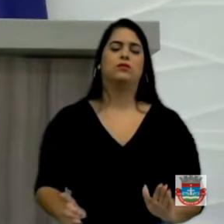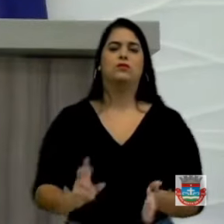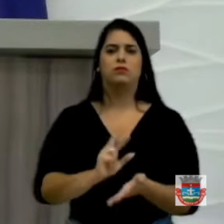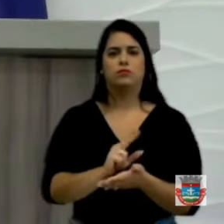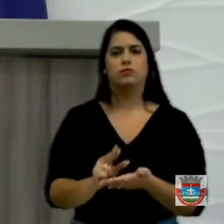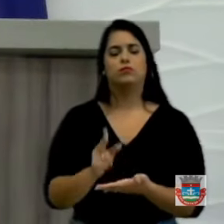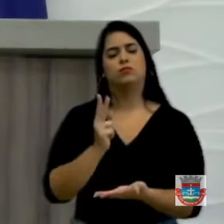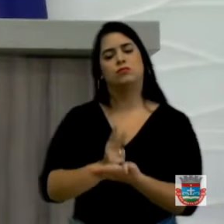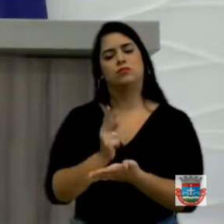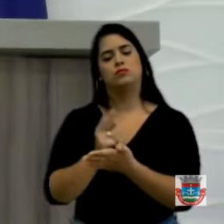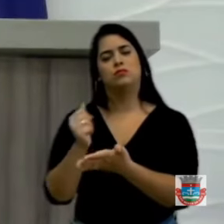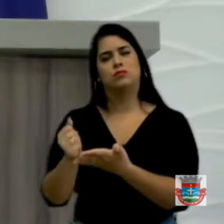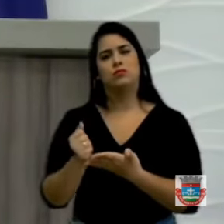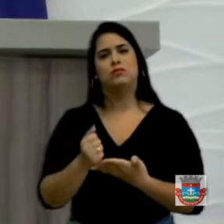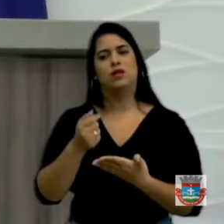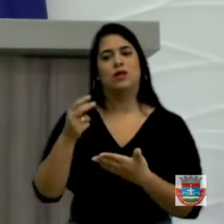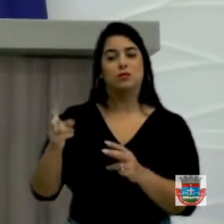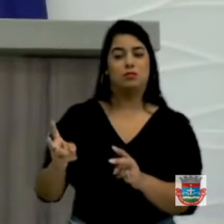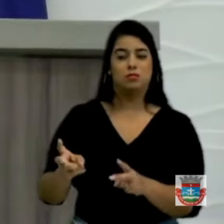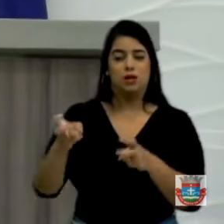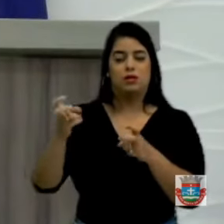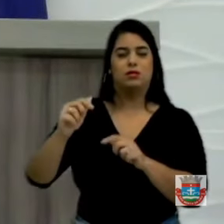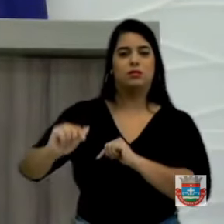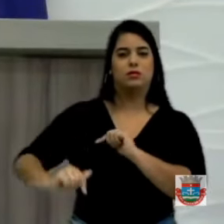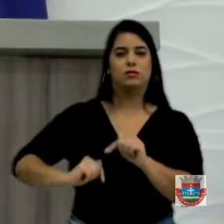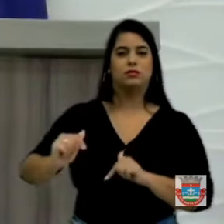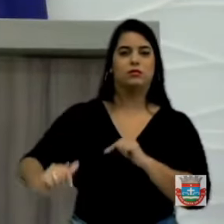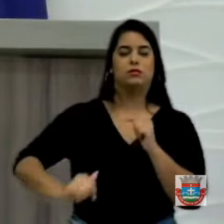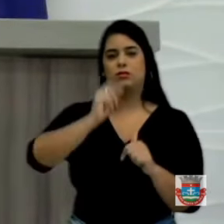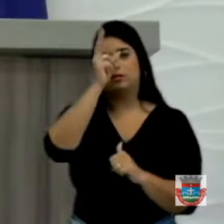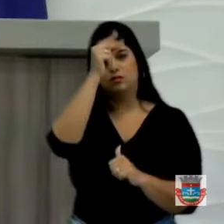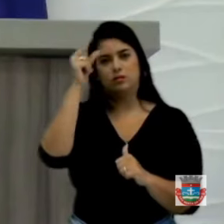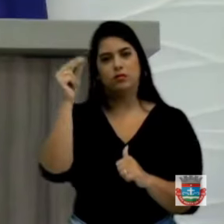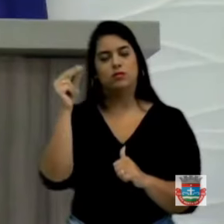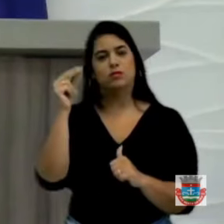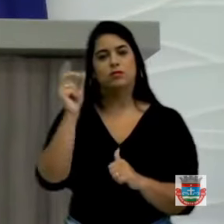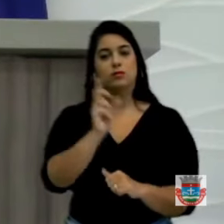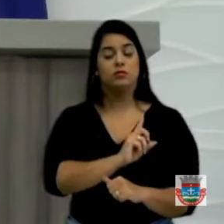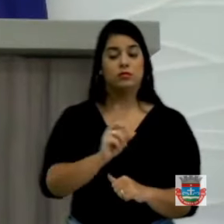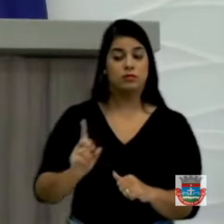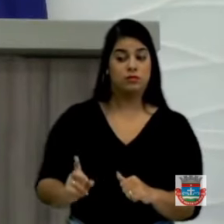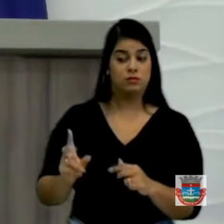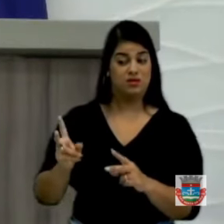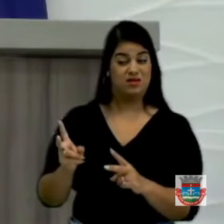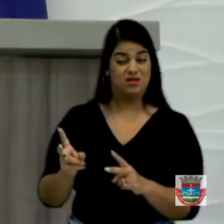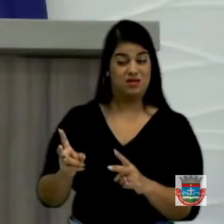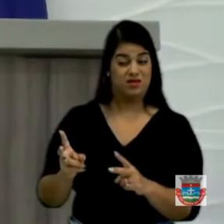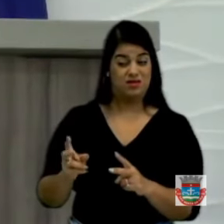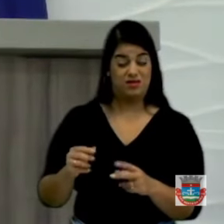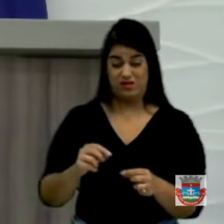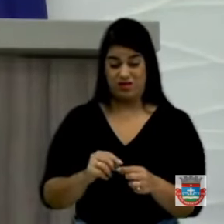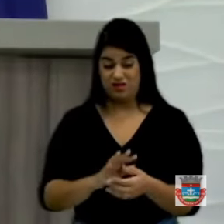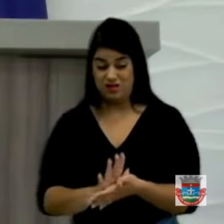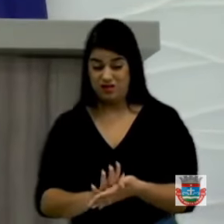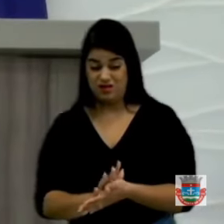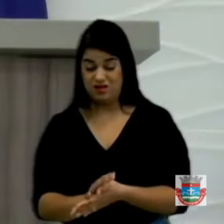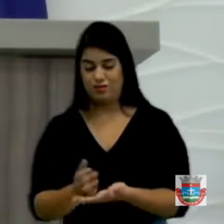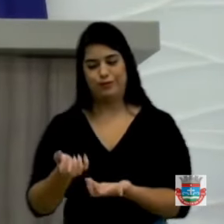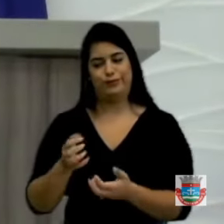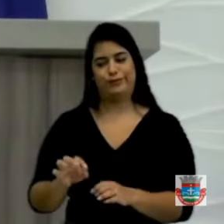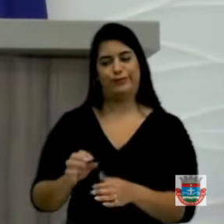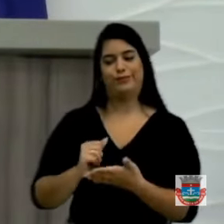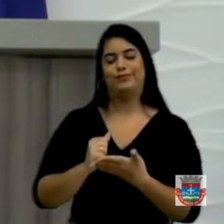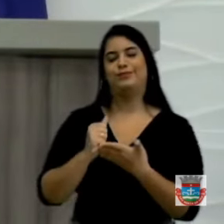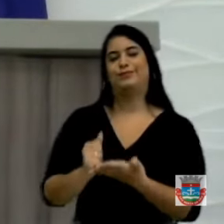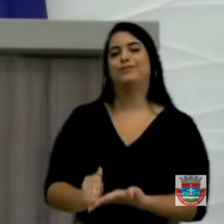ajudam, porque vê o trabalho do nosso prefeito. Se os deputados vissem que ele não estava fazendo nada, ninguém queria mandar